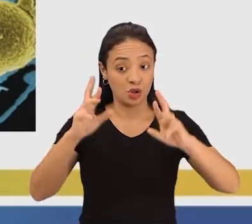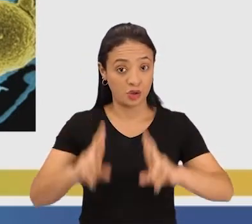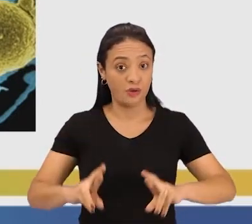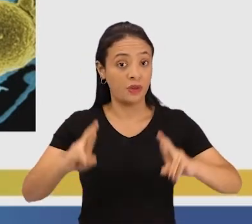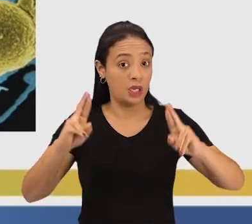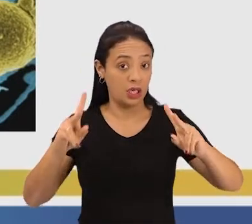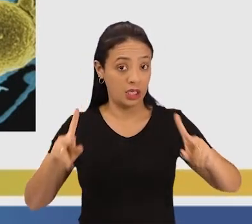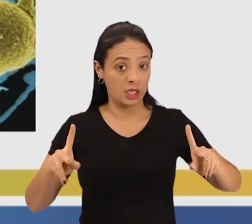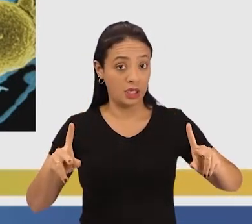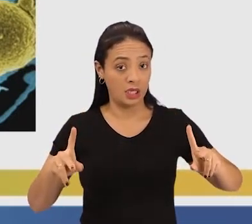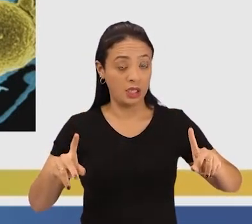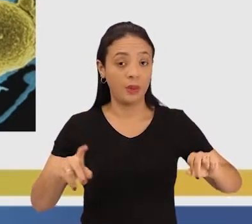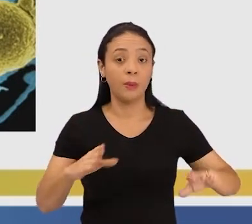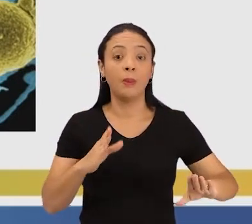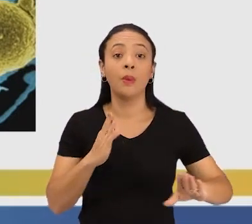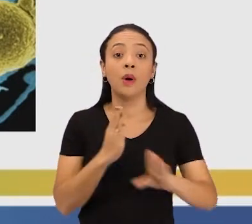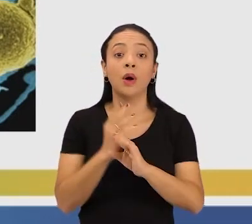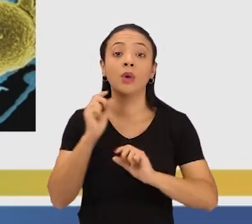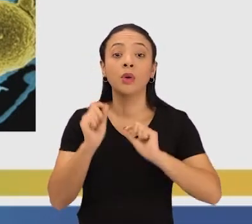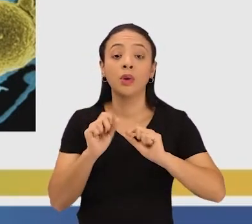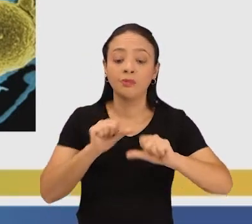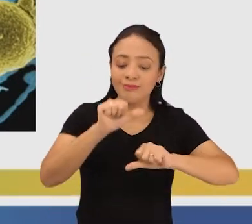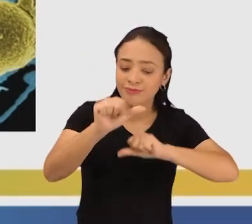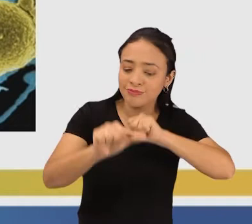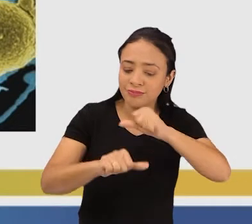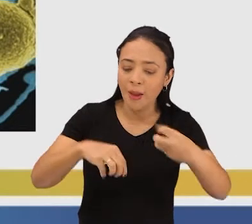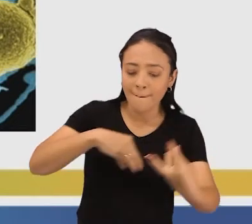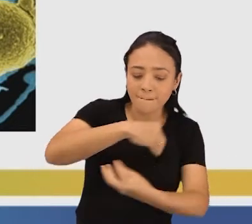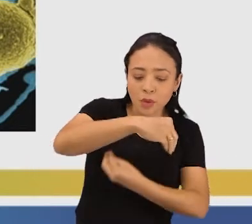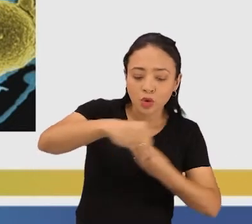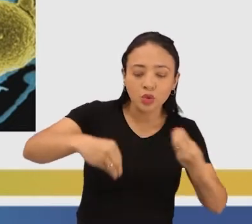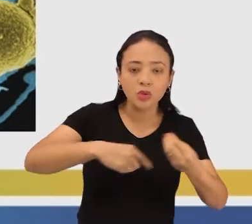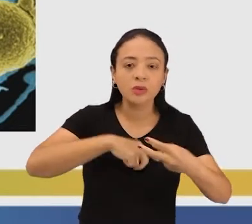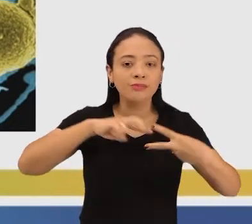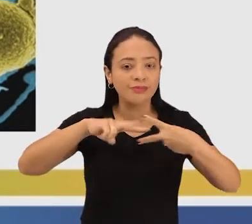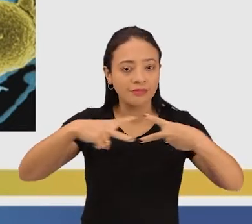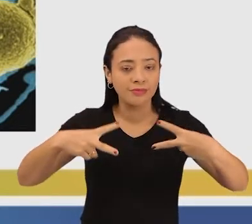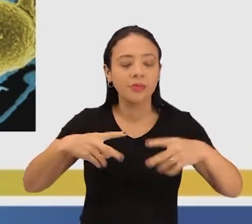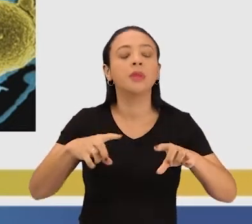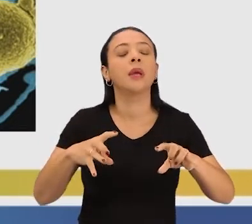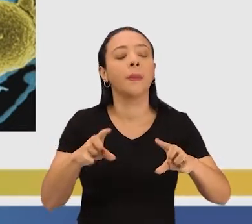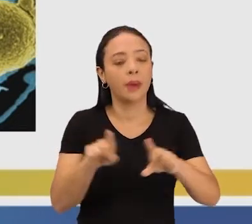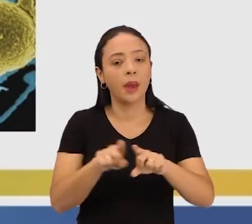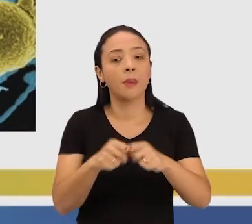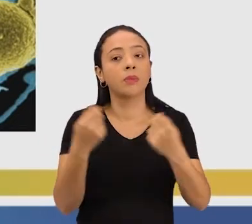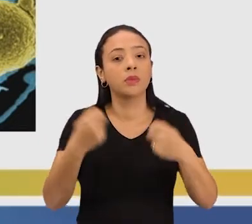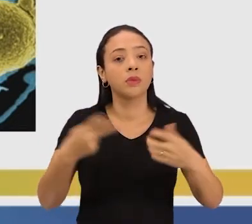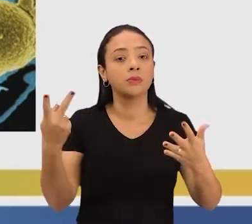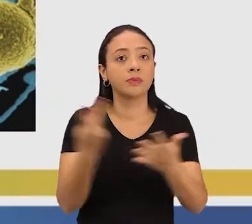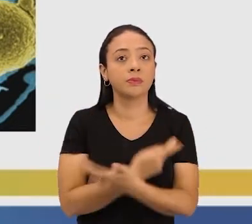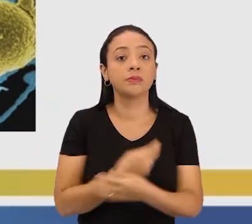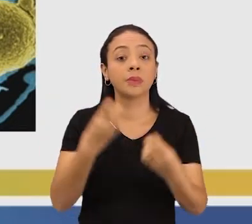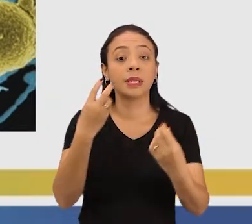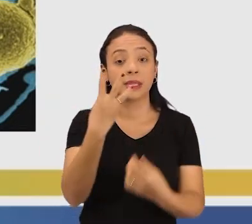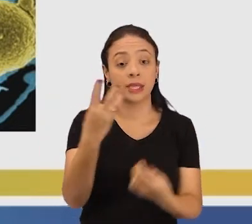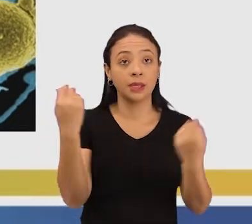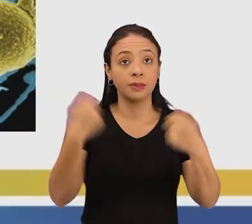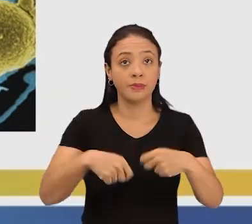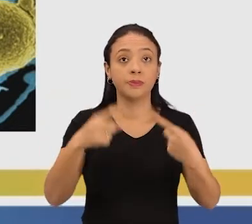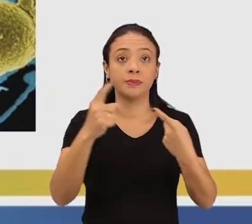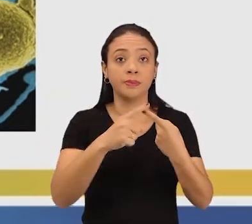diferentes graças à mistura que ocorreu de material genético. E ela pode acontecer aí de 3 maneiras. Nós temos